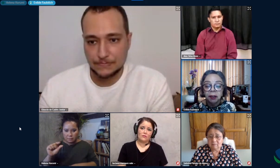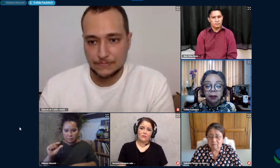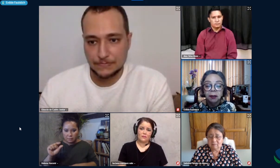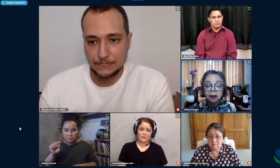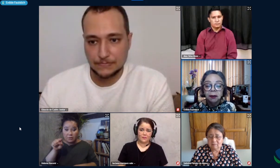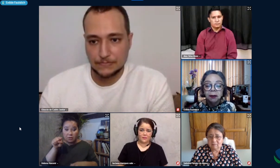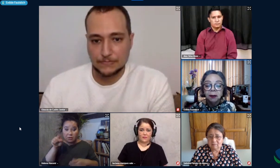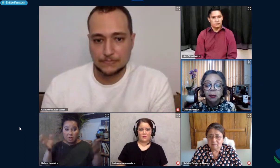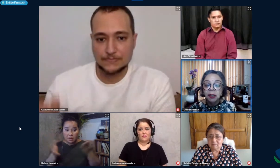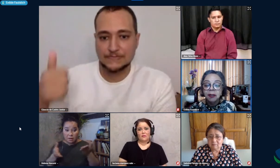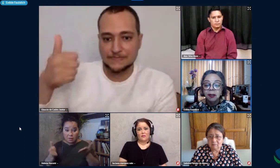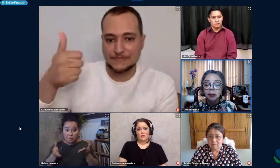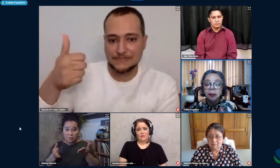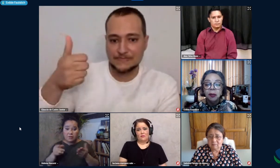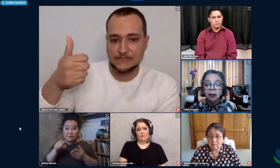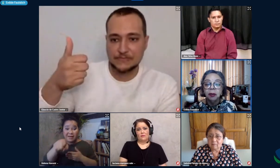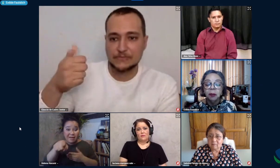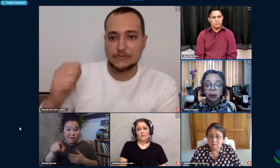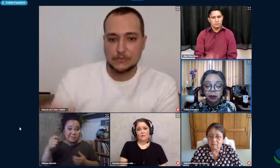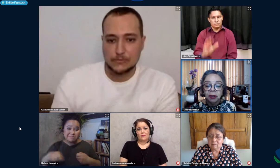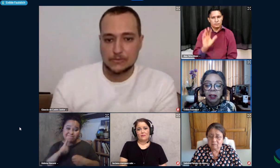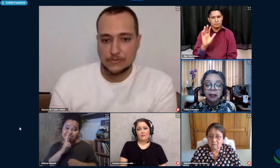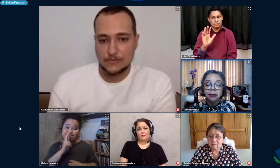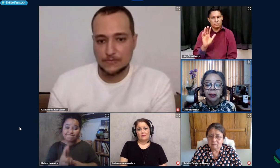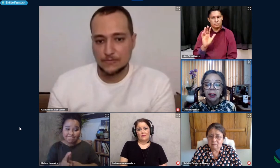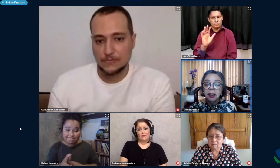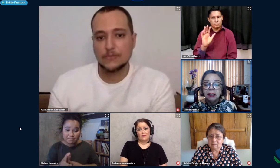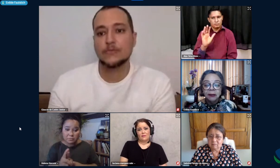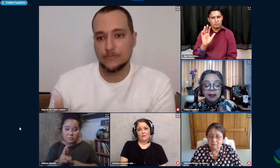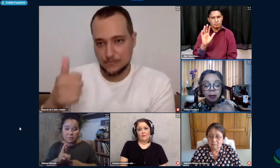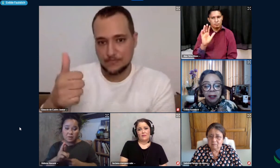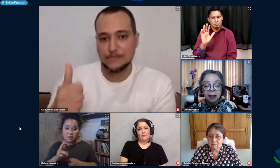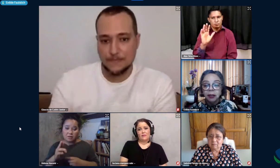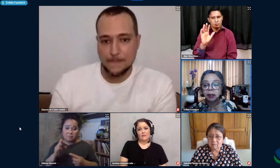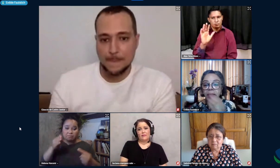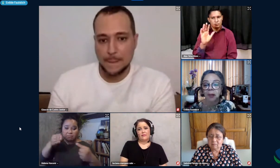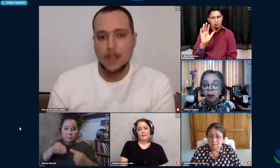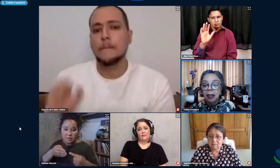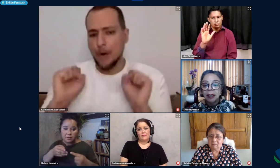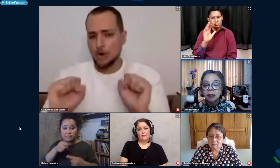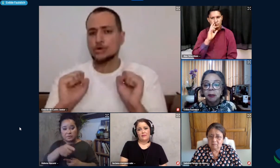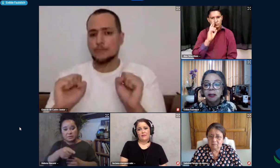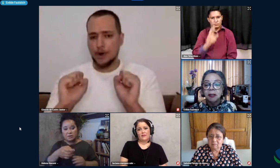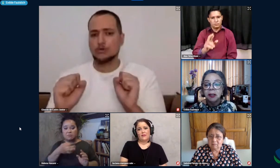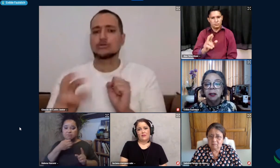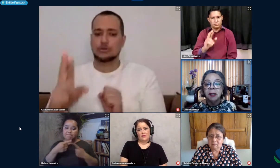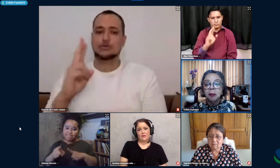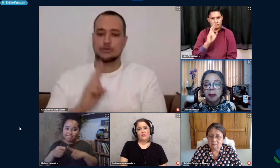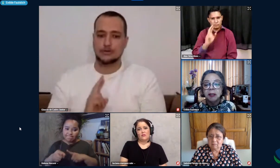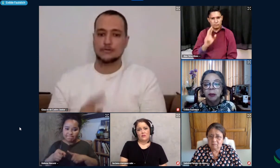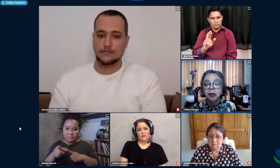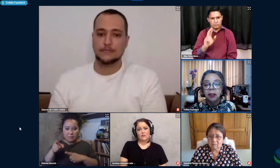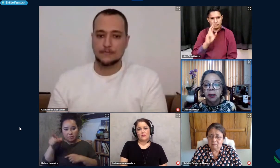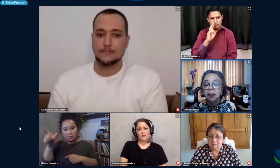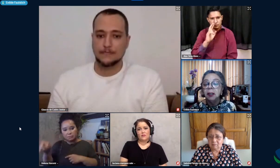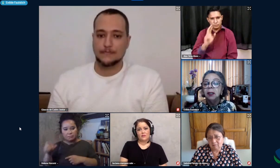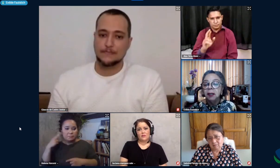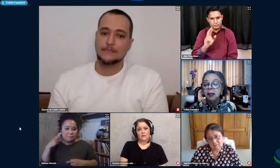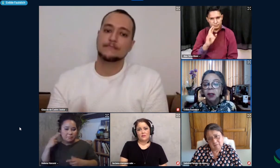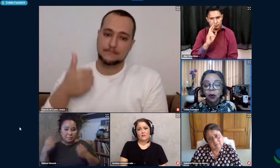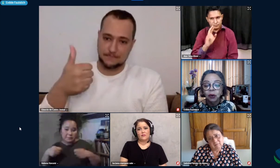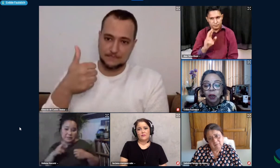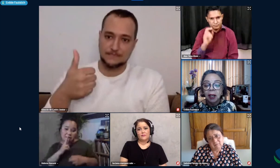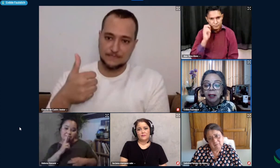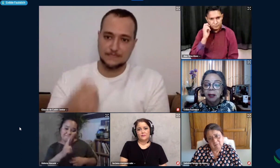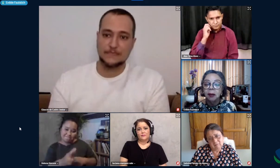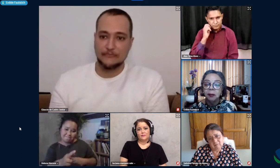responder, porque senão depois ele não tem oportunidade. Ele está fazendo uma crítica, então o Alex precisa de ter tempo para responder. Eu